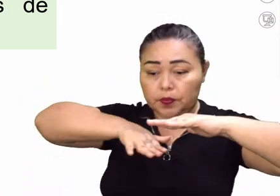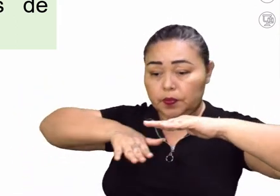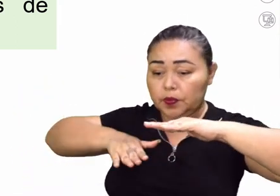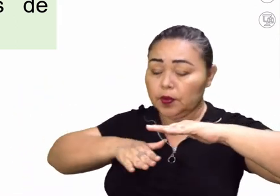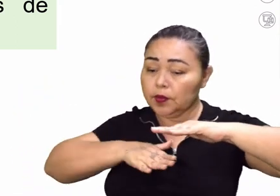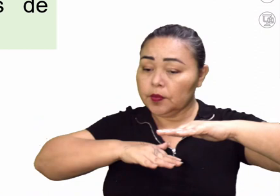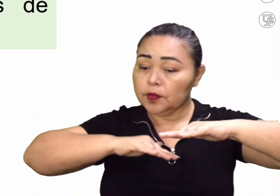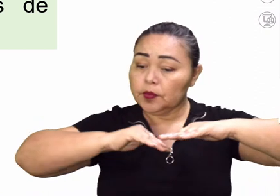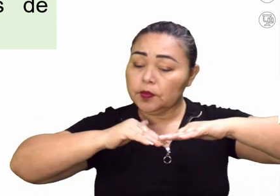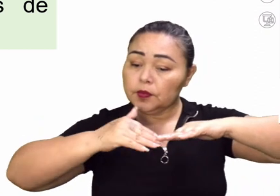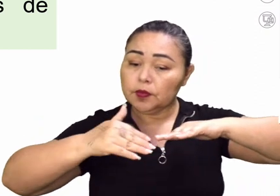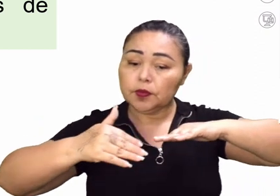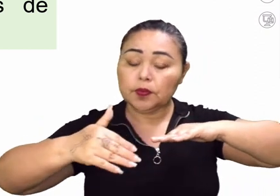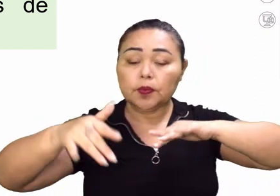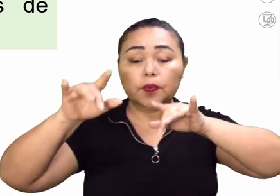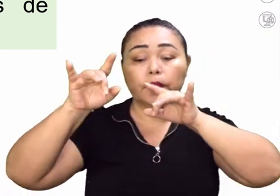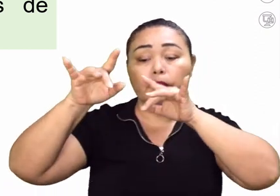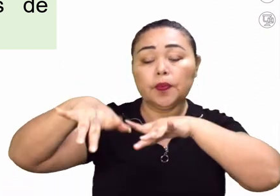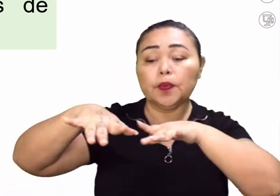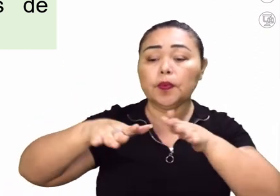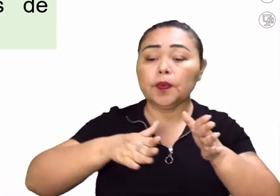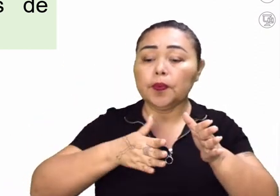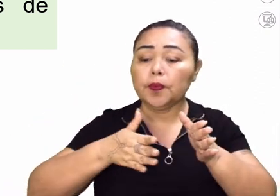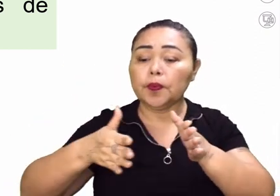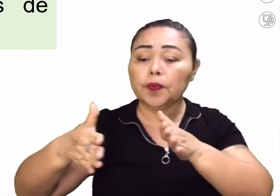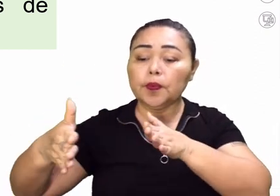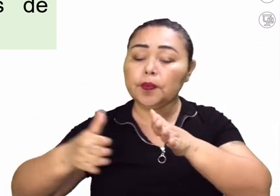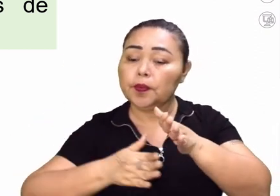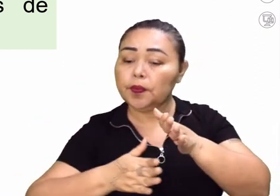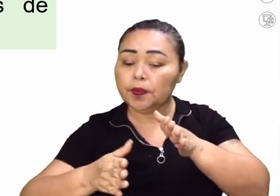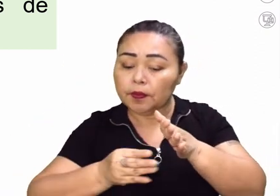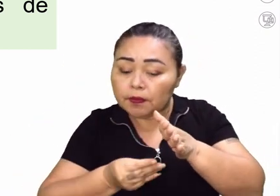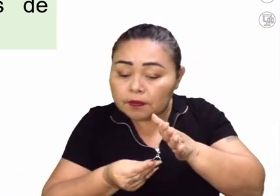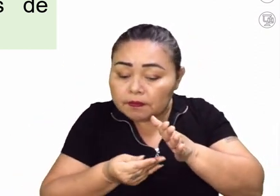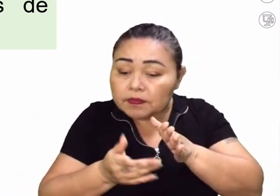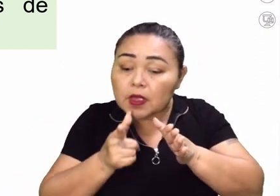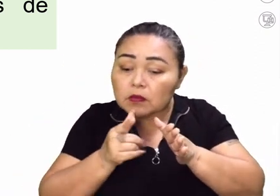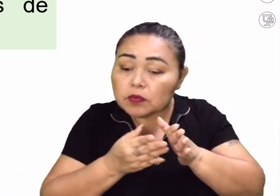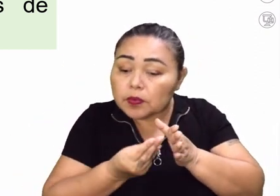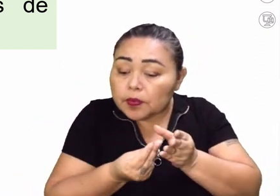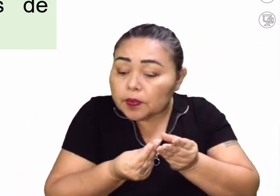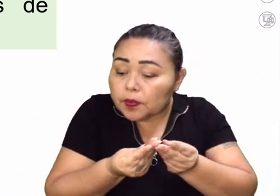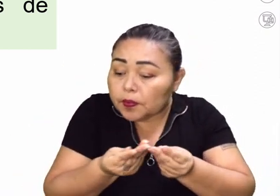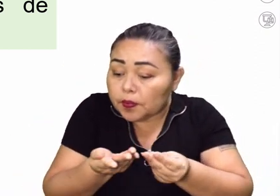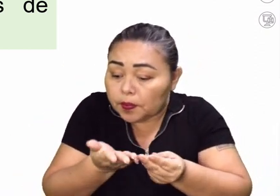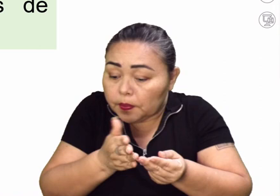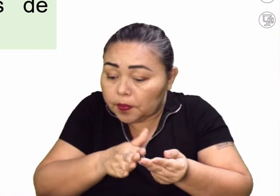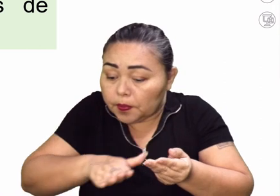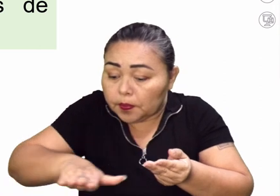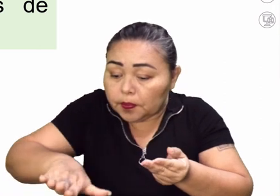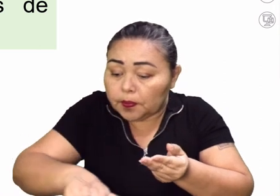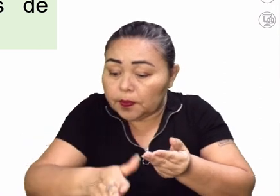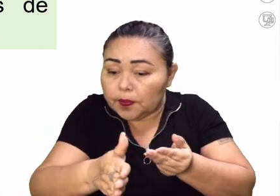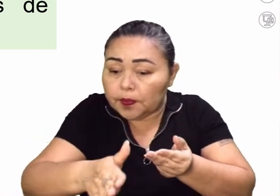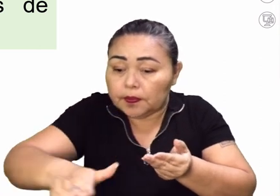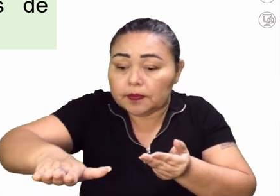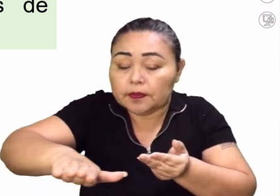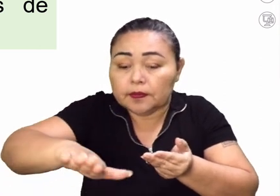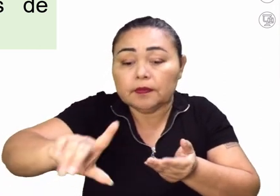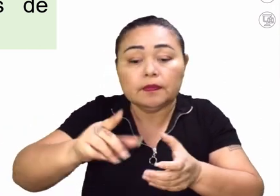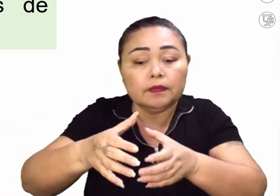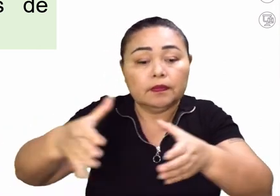pelo relevo e acaba abrindo uma imensa fenda às vezes absurdas muito grande mesmo